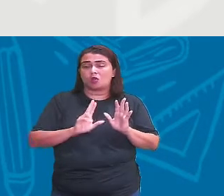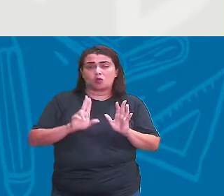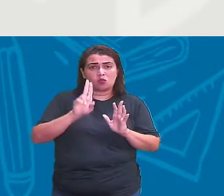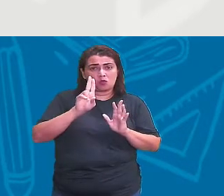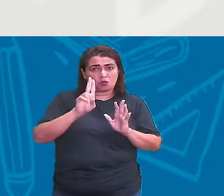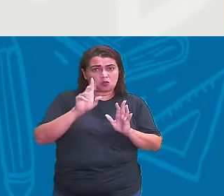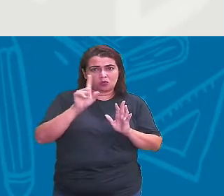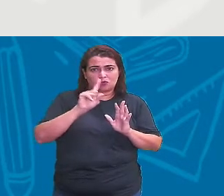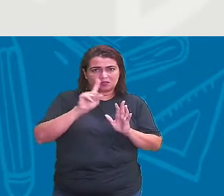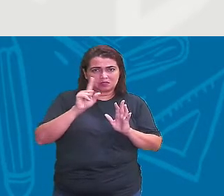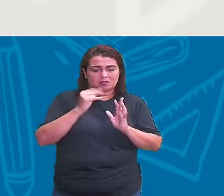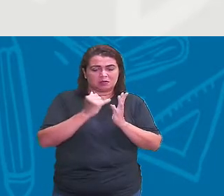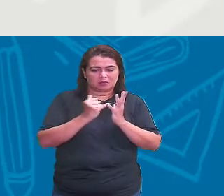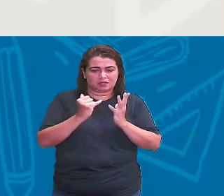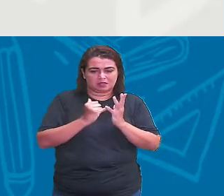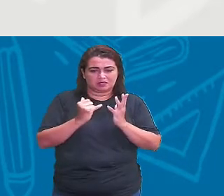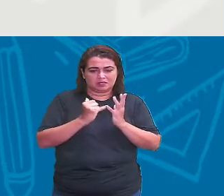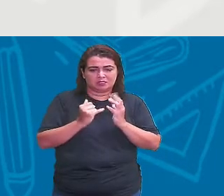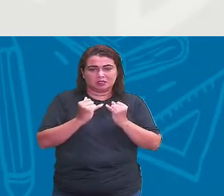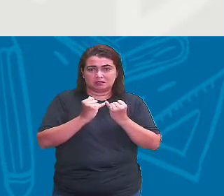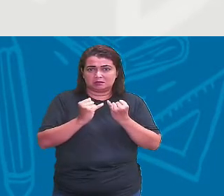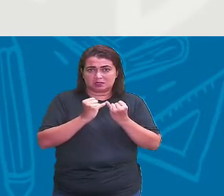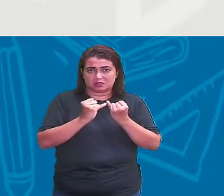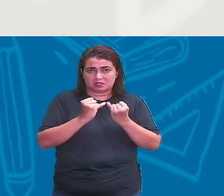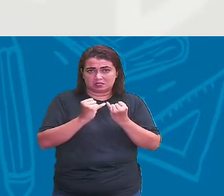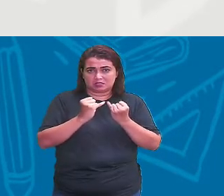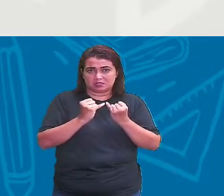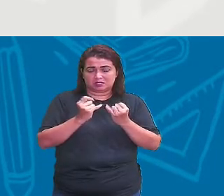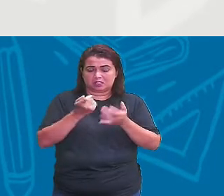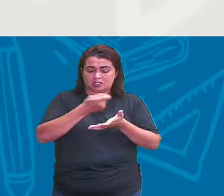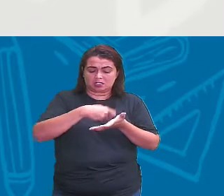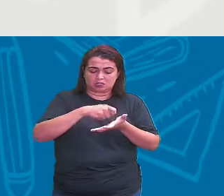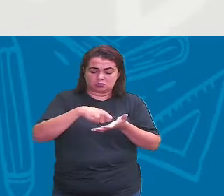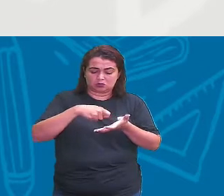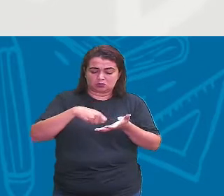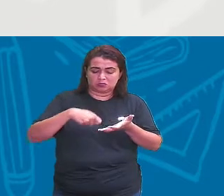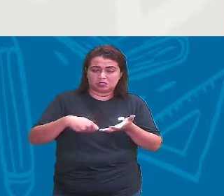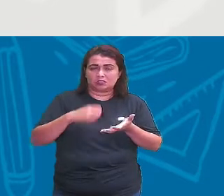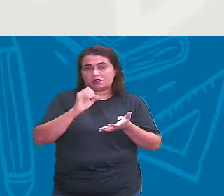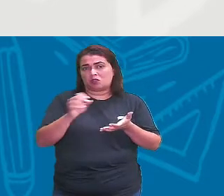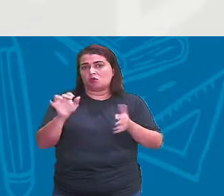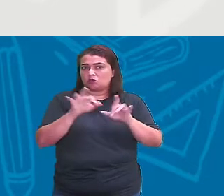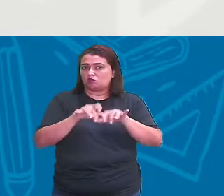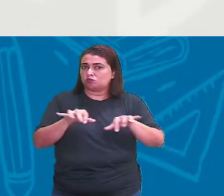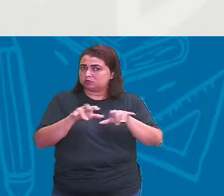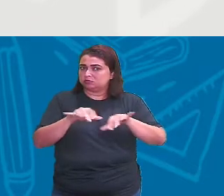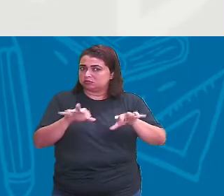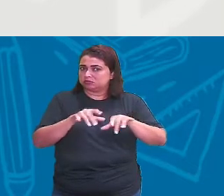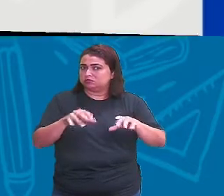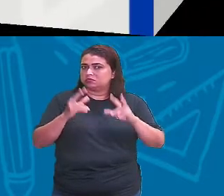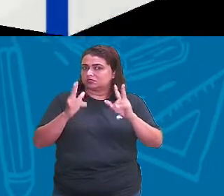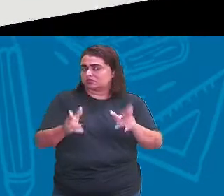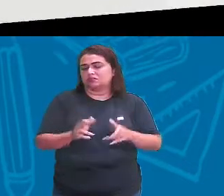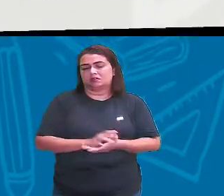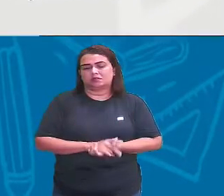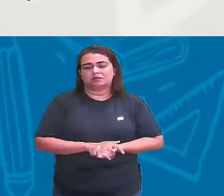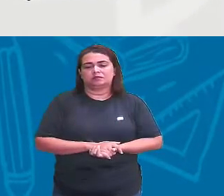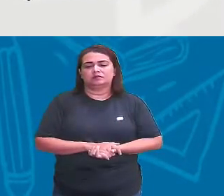muito parecida. As de forma, a de imprensa, a cursiva, tá certo? Vamos embora.